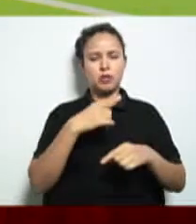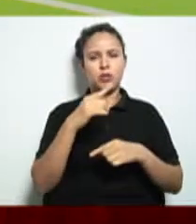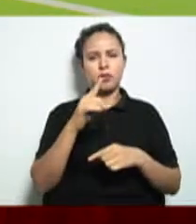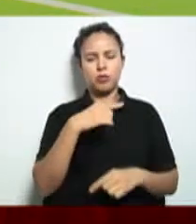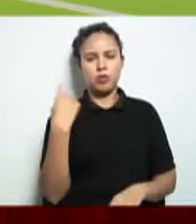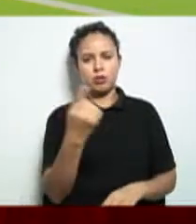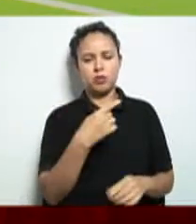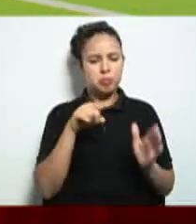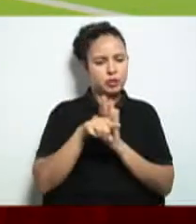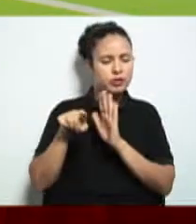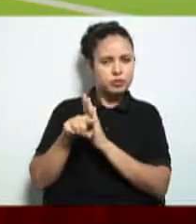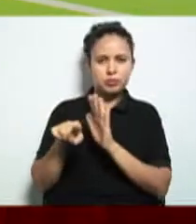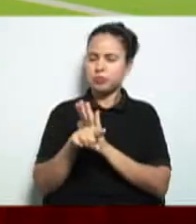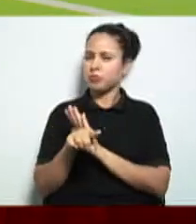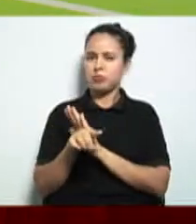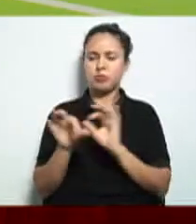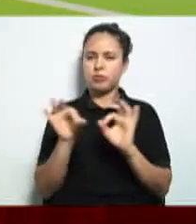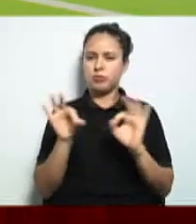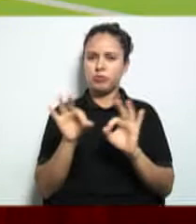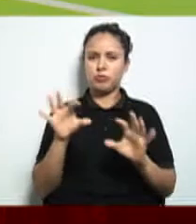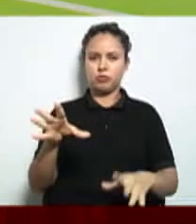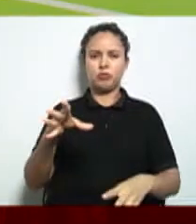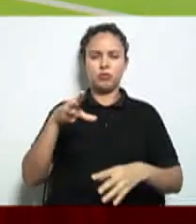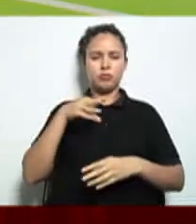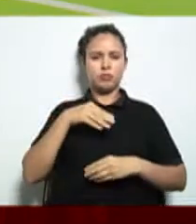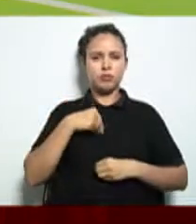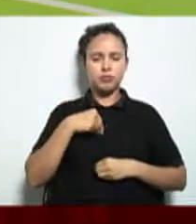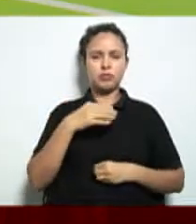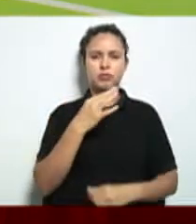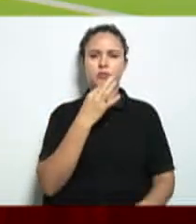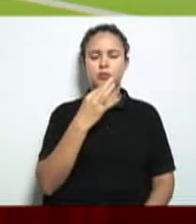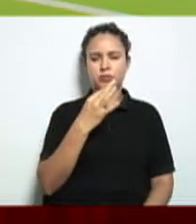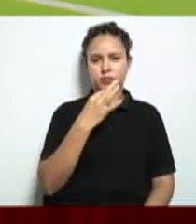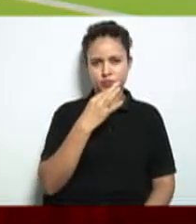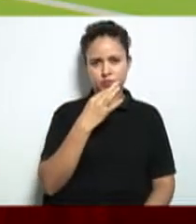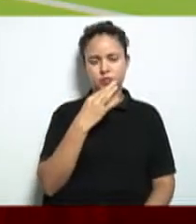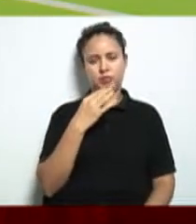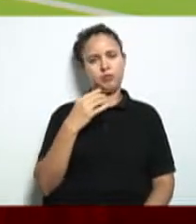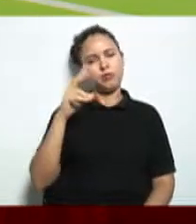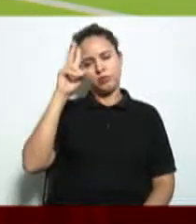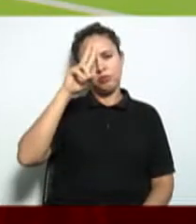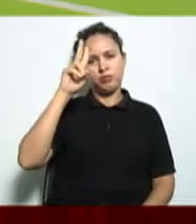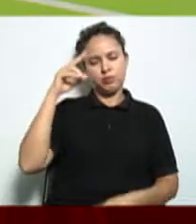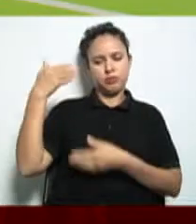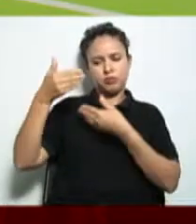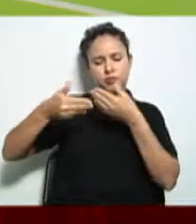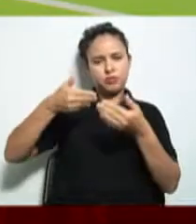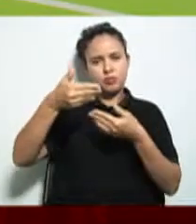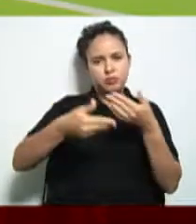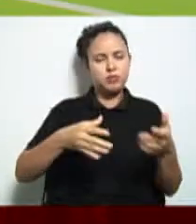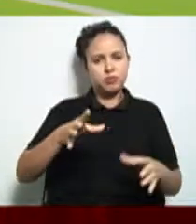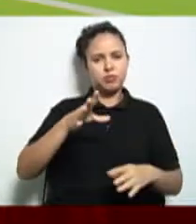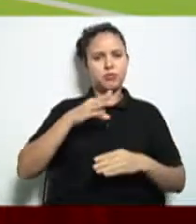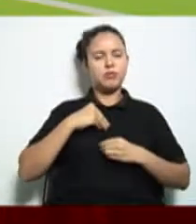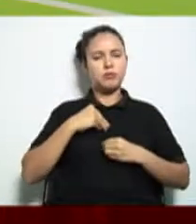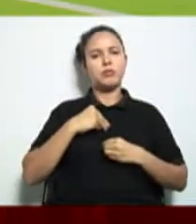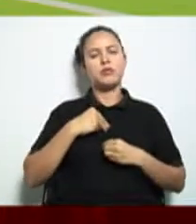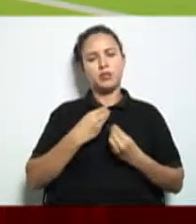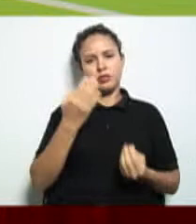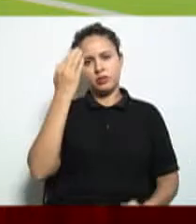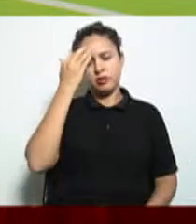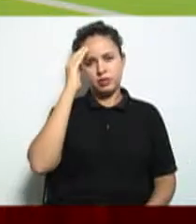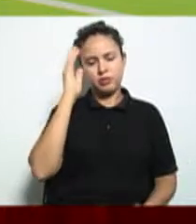esse tipo de conhecimento. A gente vai adquirindo esses conhecimentos com a nossa história e a gente entende eles que são